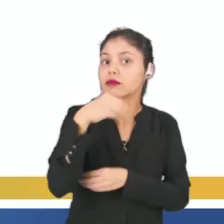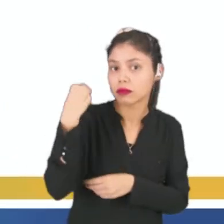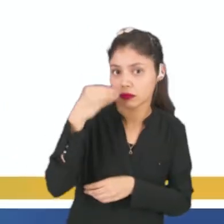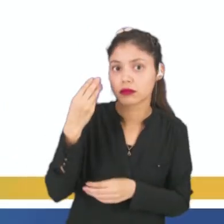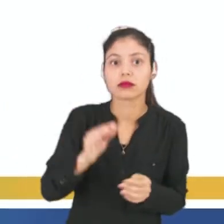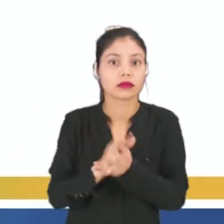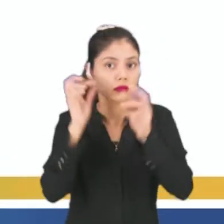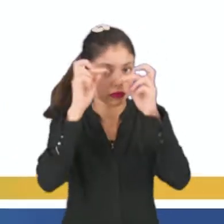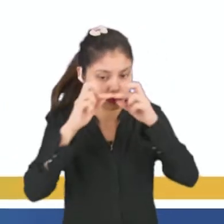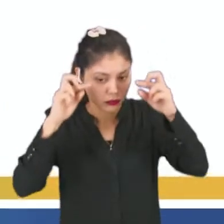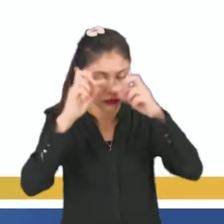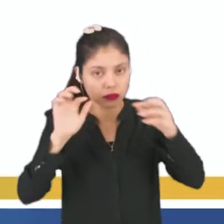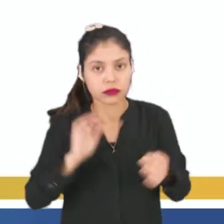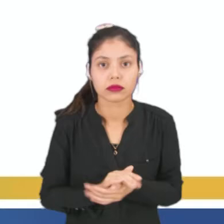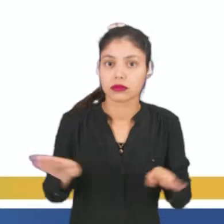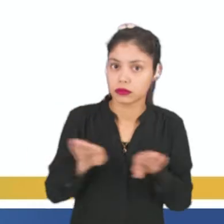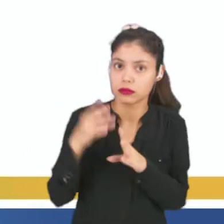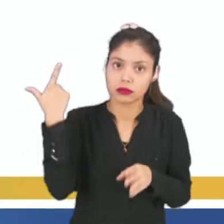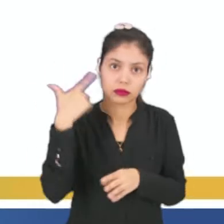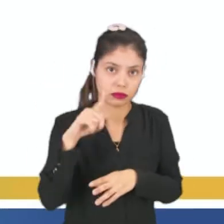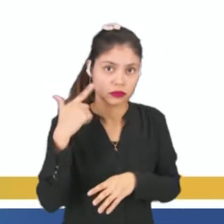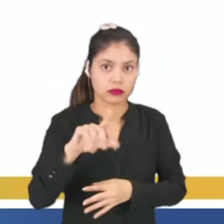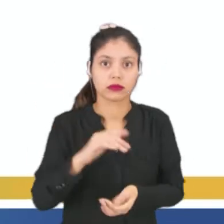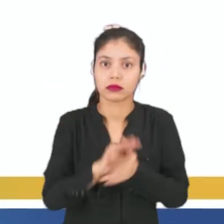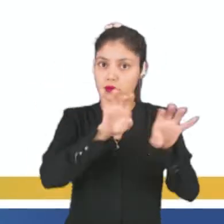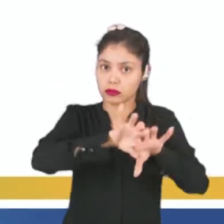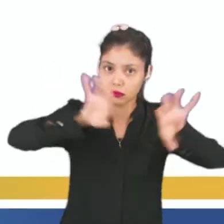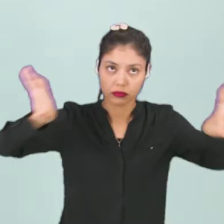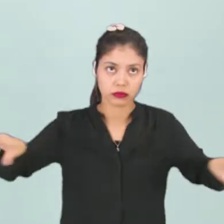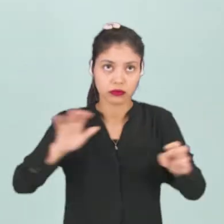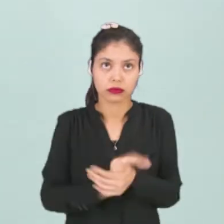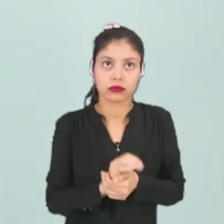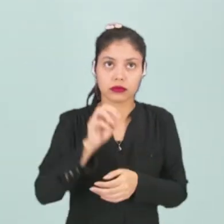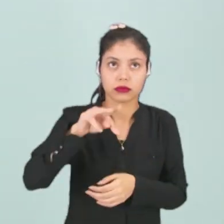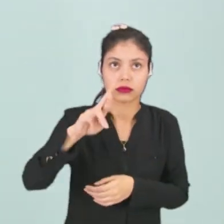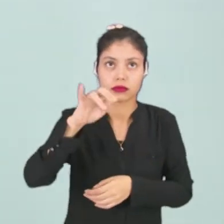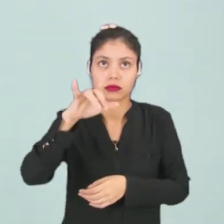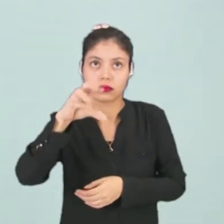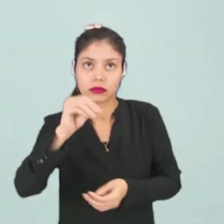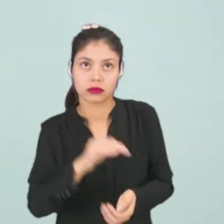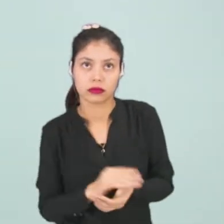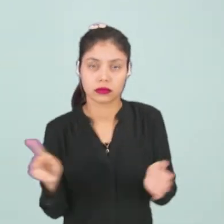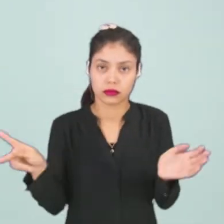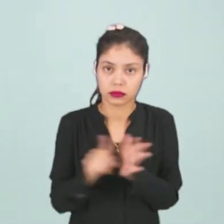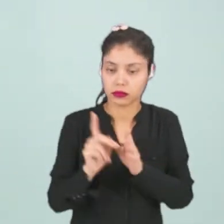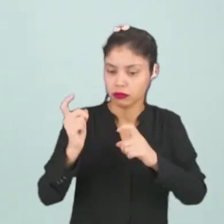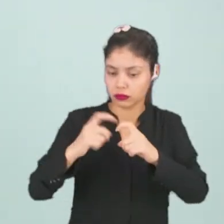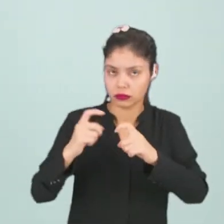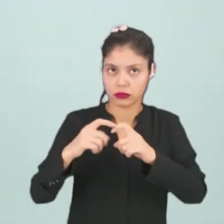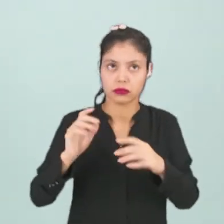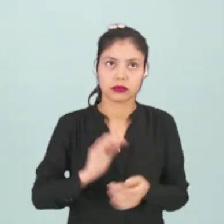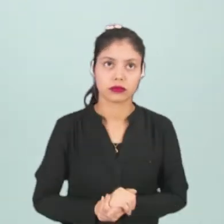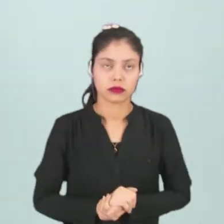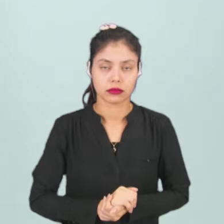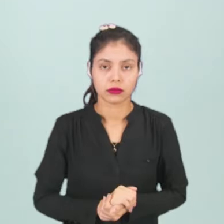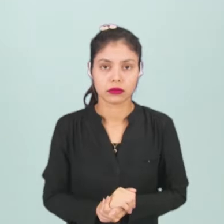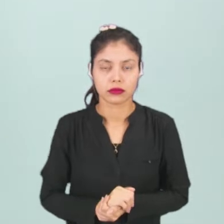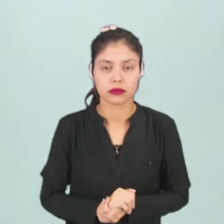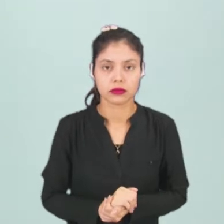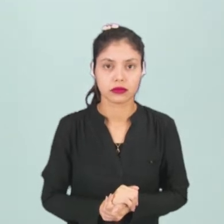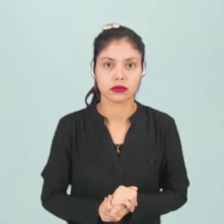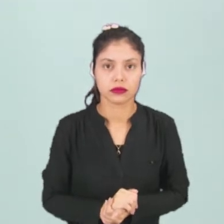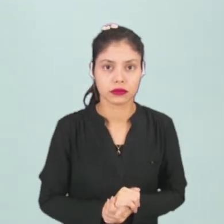suas observações, ele conseguiu separar o misticismo da medicina em si, né?